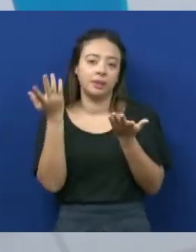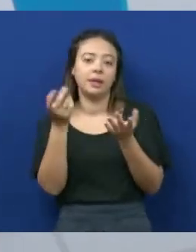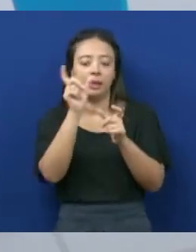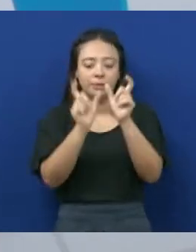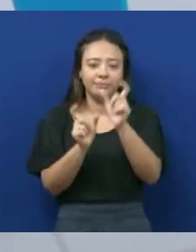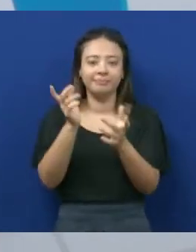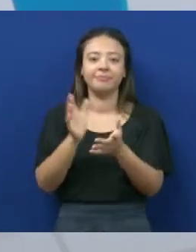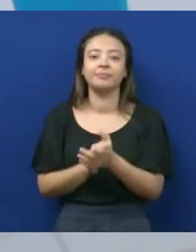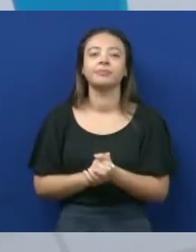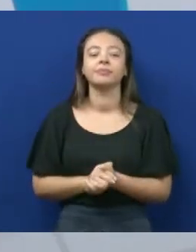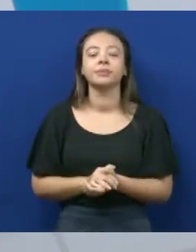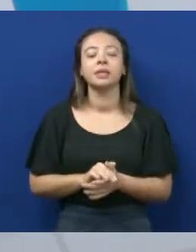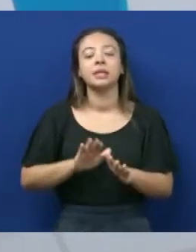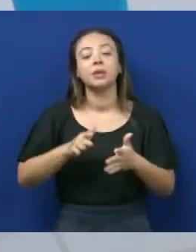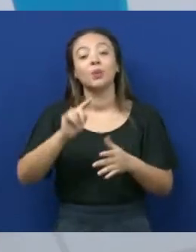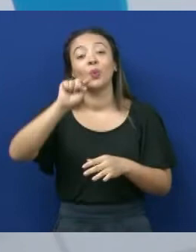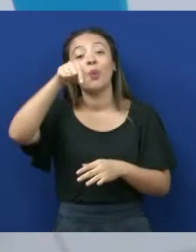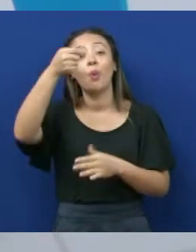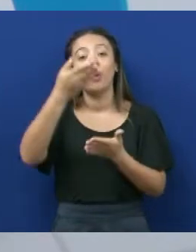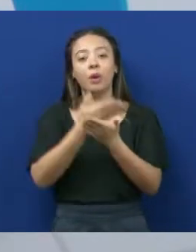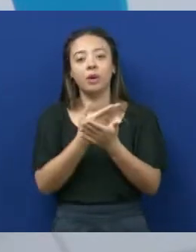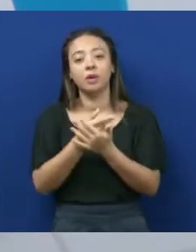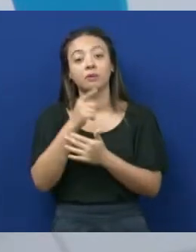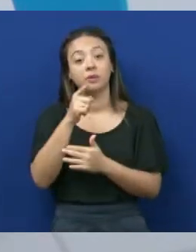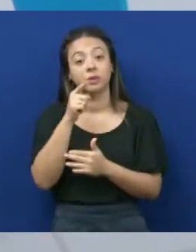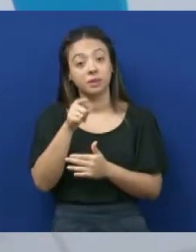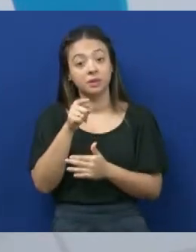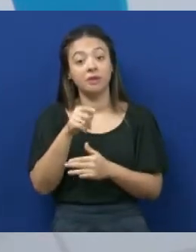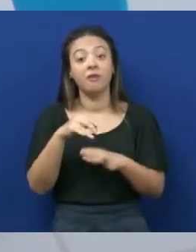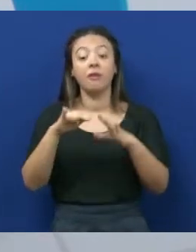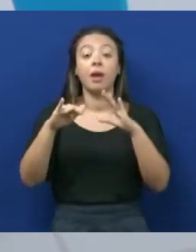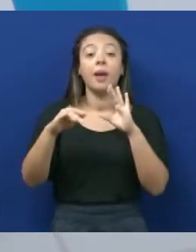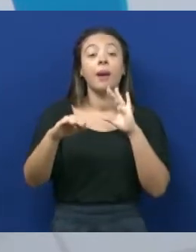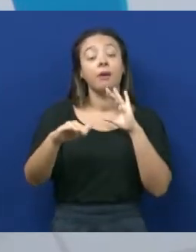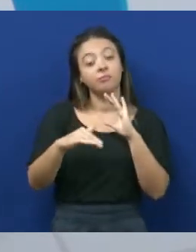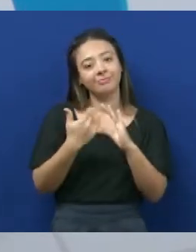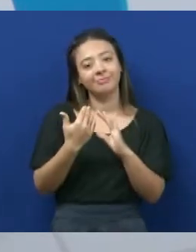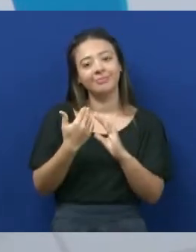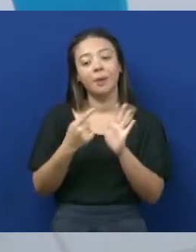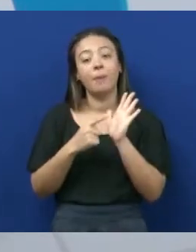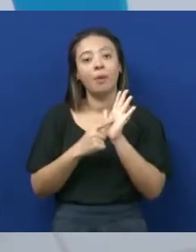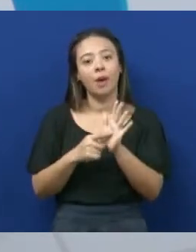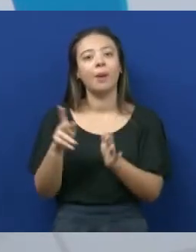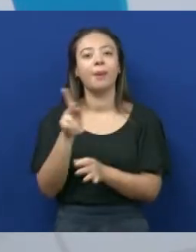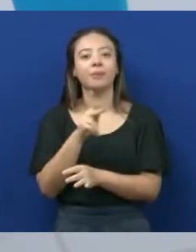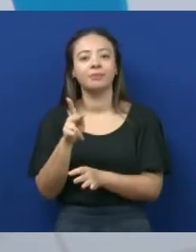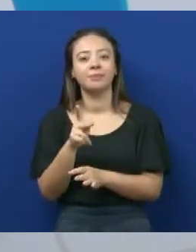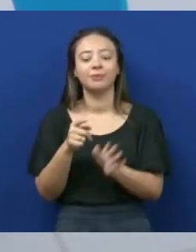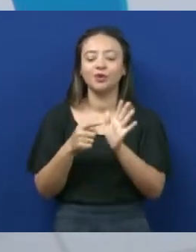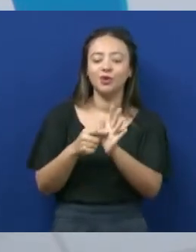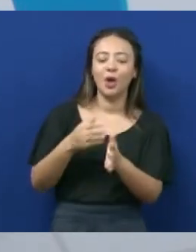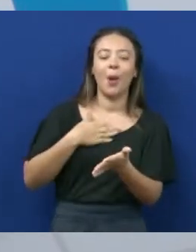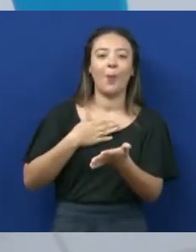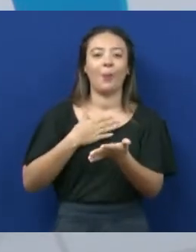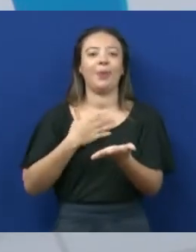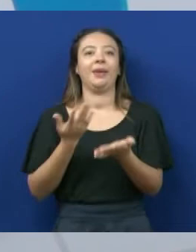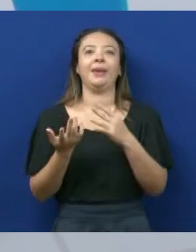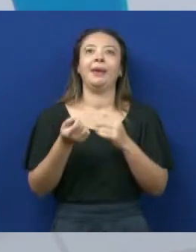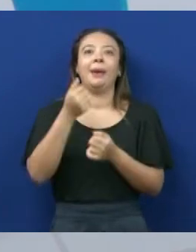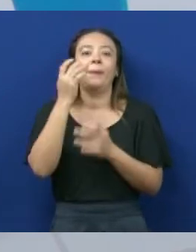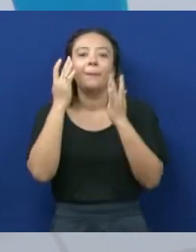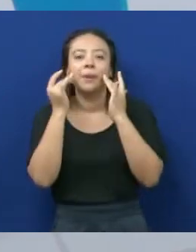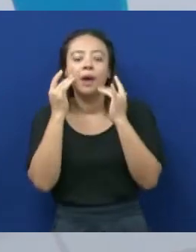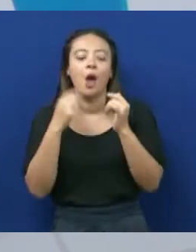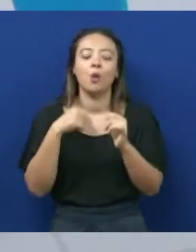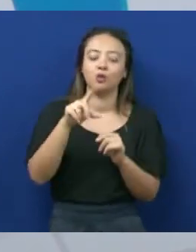outro momento, numa próxima aula, você vai estar devolvendo isso aí para o professor, você vai estar mostrando. Olha aqui, professor, a peça de teatro que eu fiz, eu escolhi o cachorro, eu